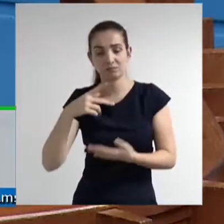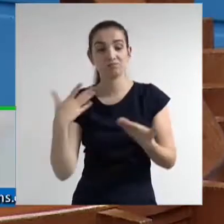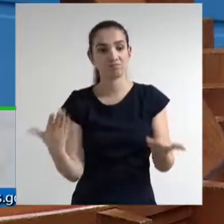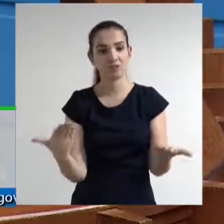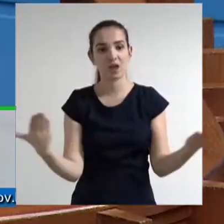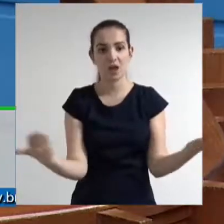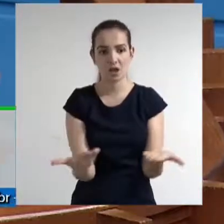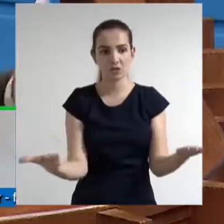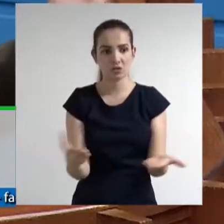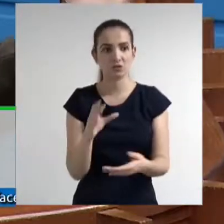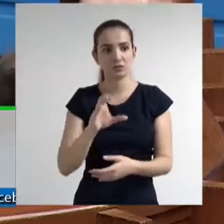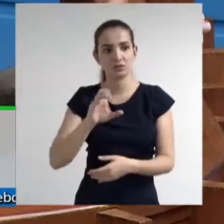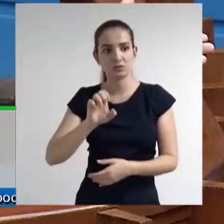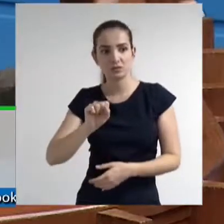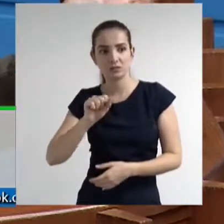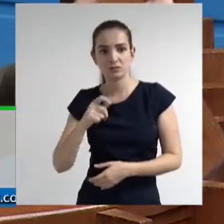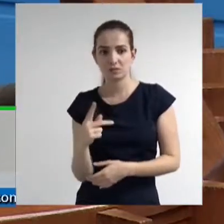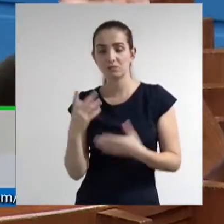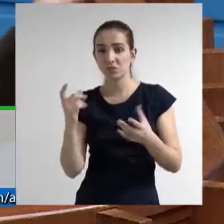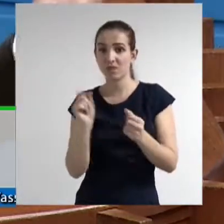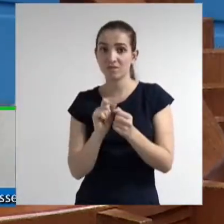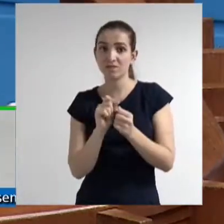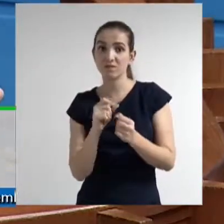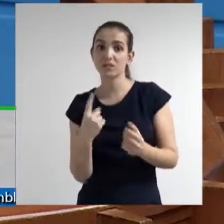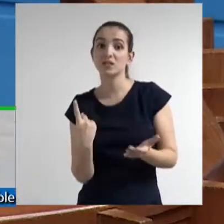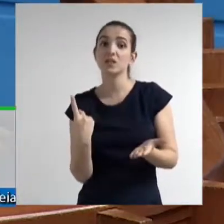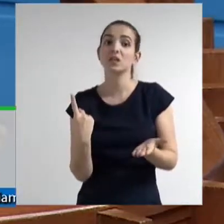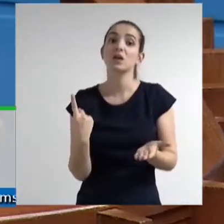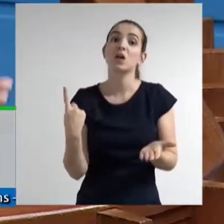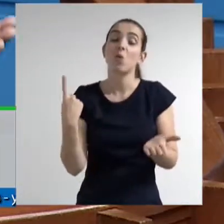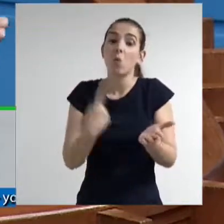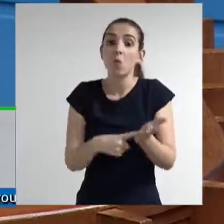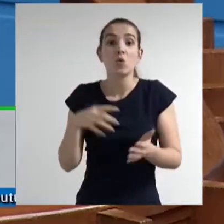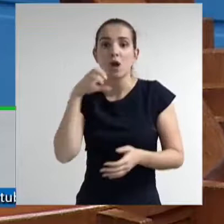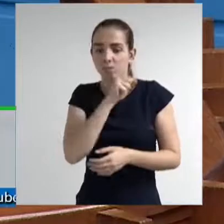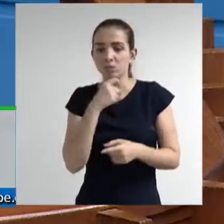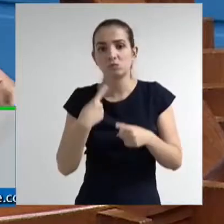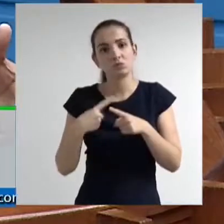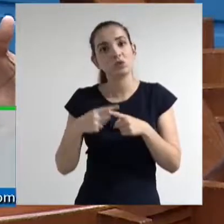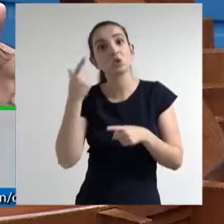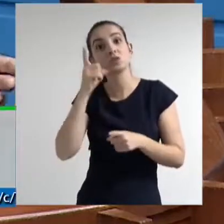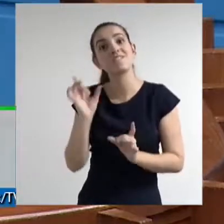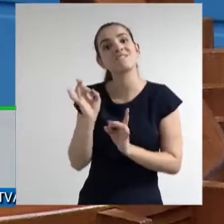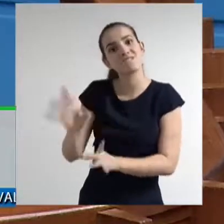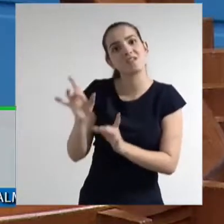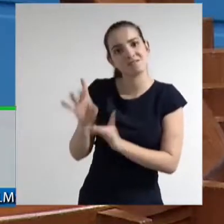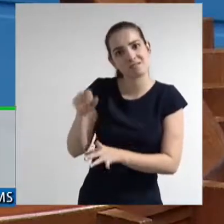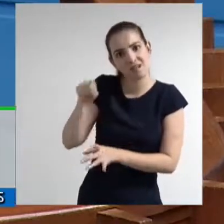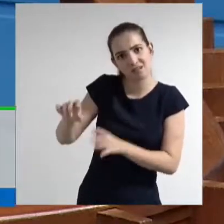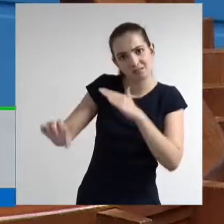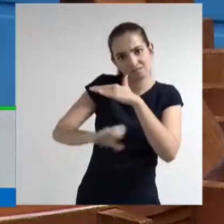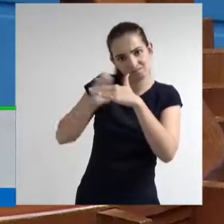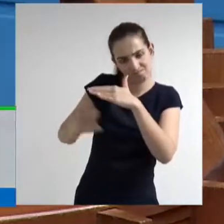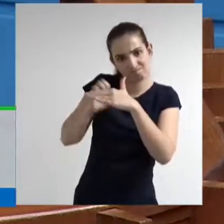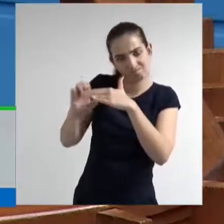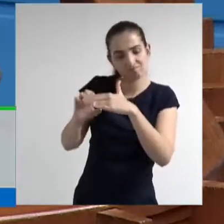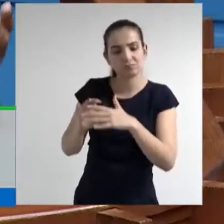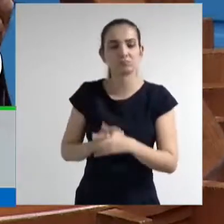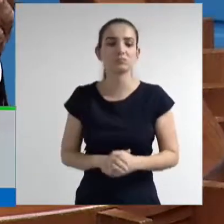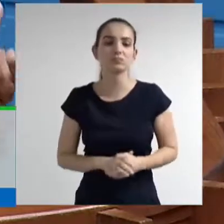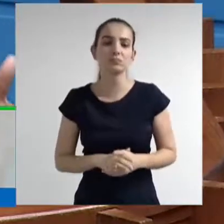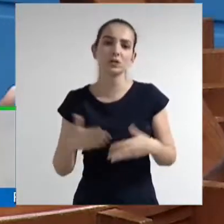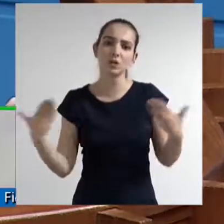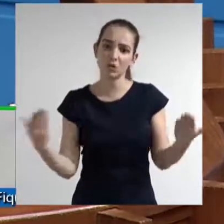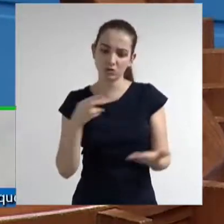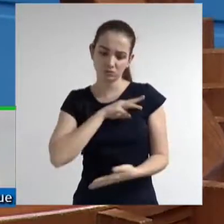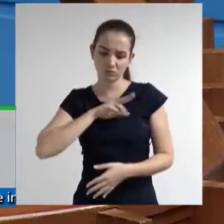um acordo o mais rápido possível para que possa ser privatizada a empresa. E aí entrou num processo de negociação com o